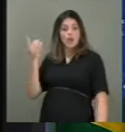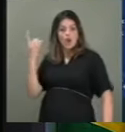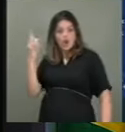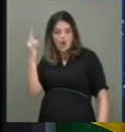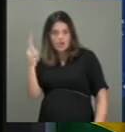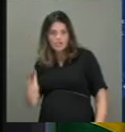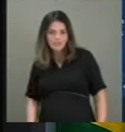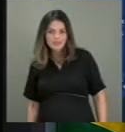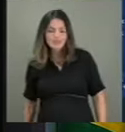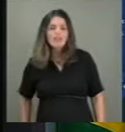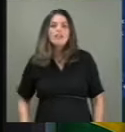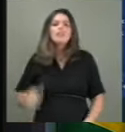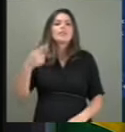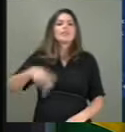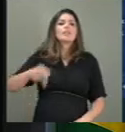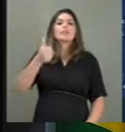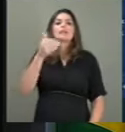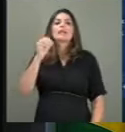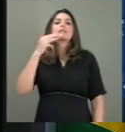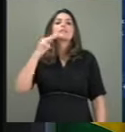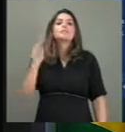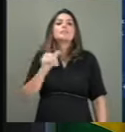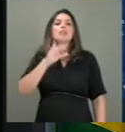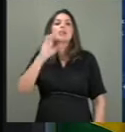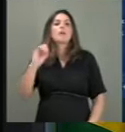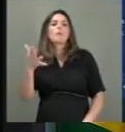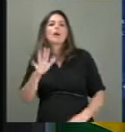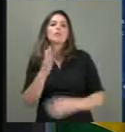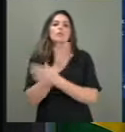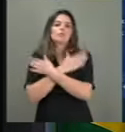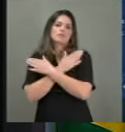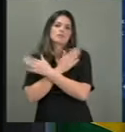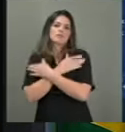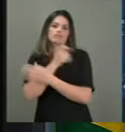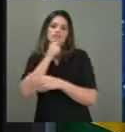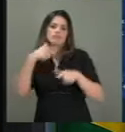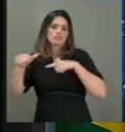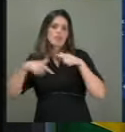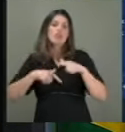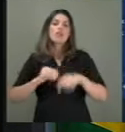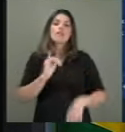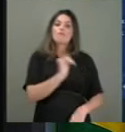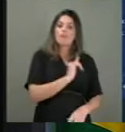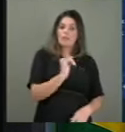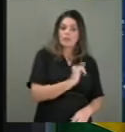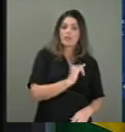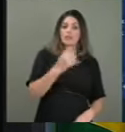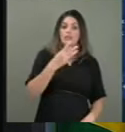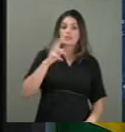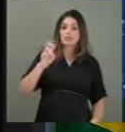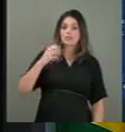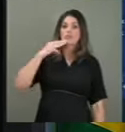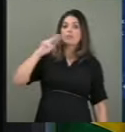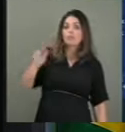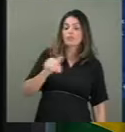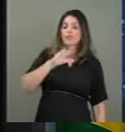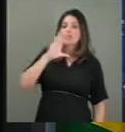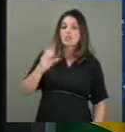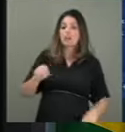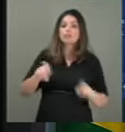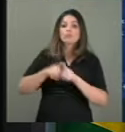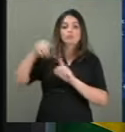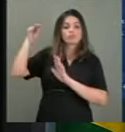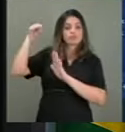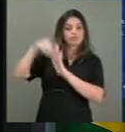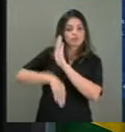Brasil de 10 milhões de desempregados a informalidade atinge mais de 35 milhões fundamental na redução da taxa de